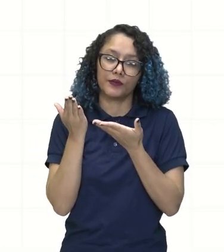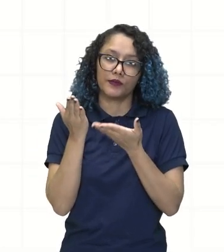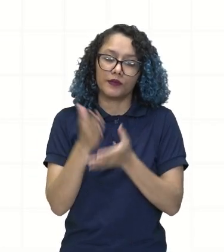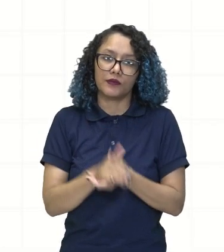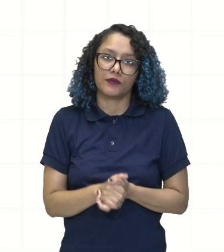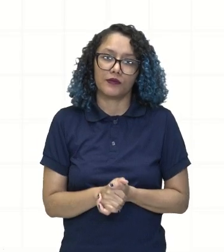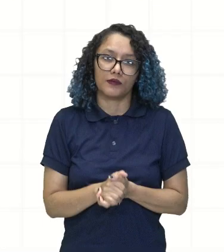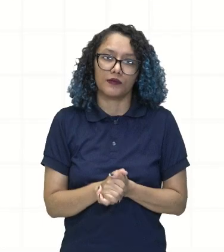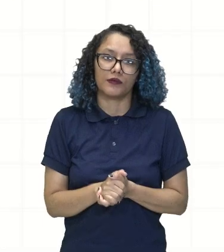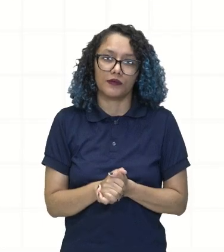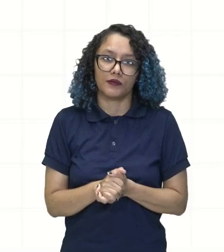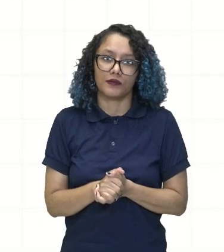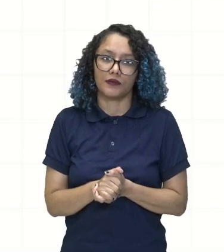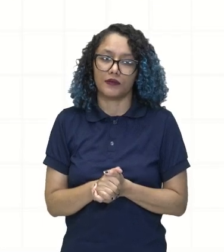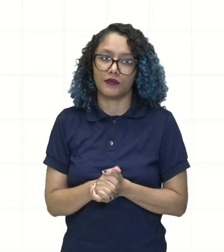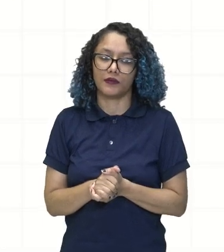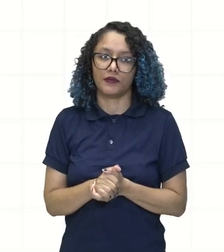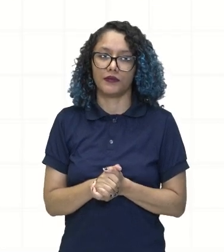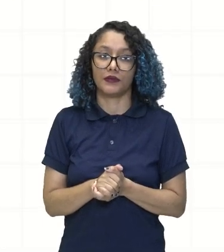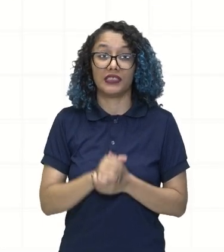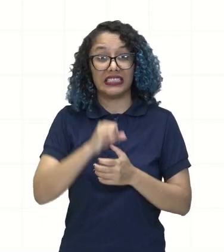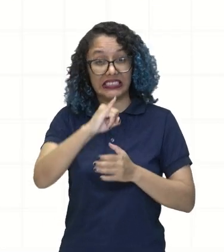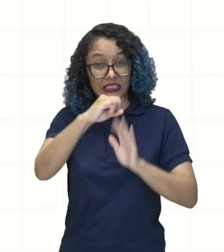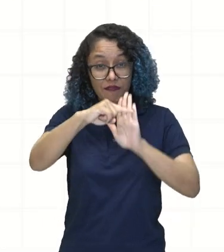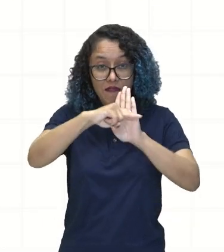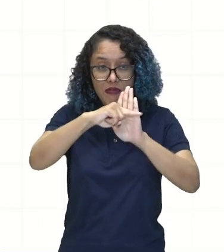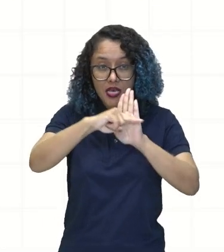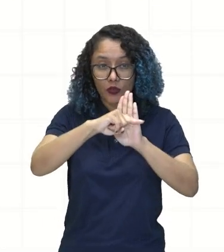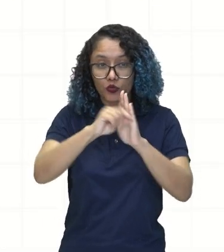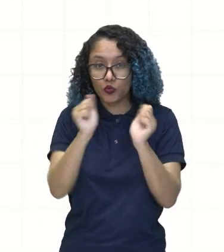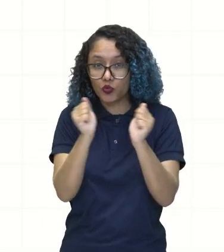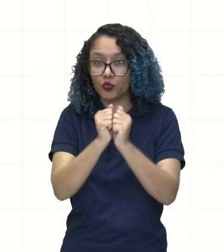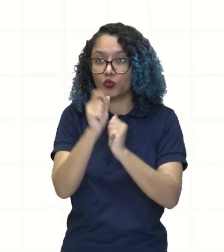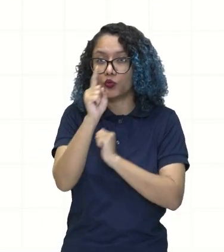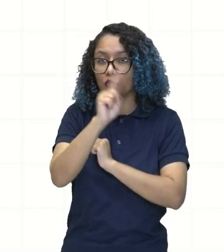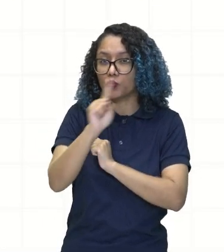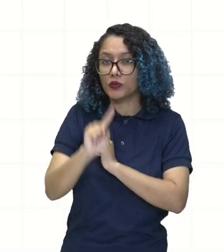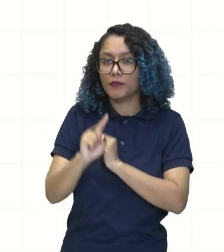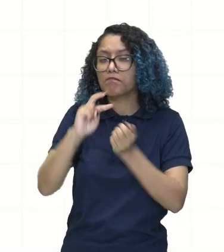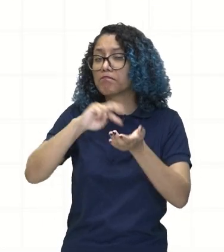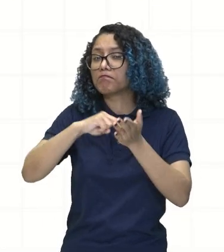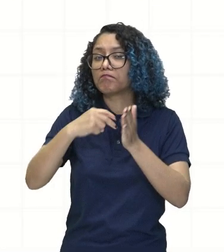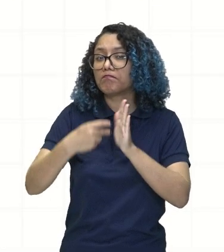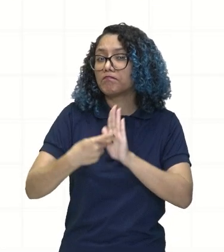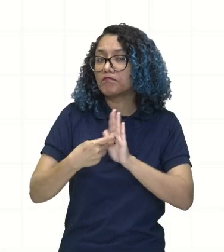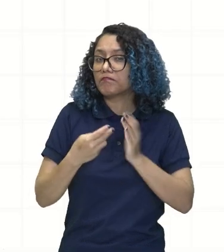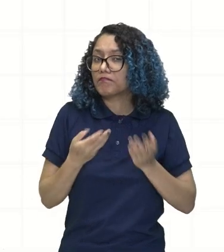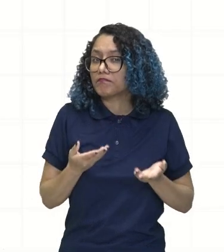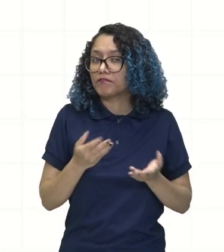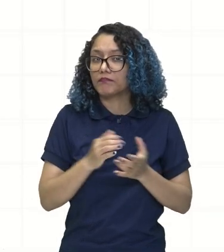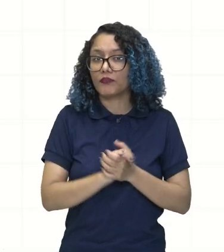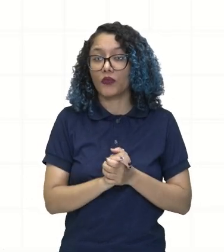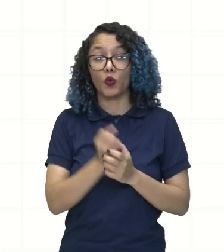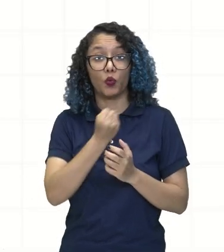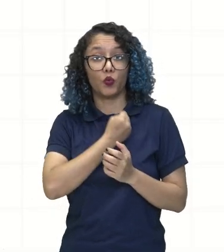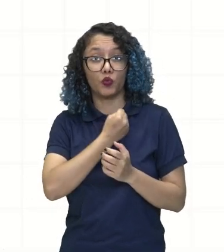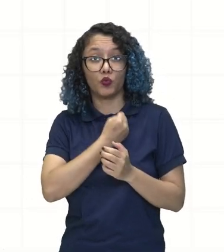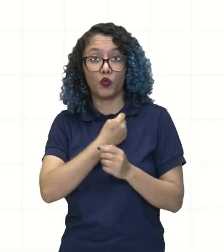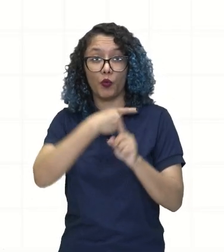tá? Quando temos um sinalzinho de menos, significa o quê? Que nós vamos retirar os